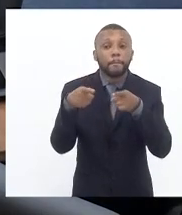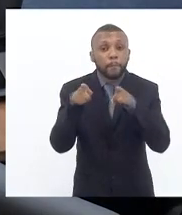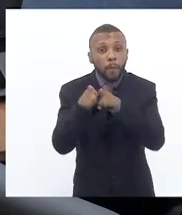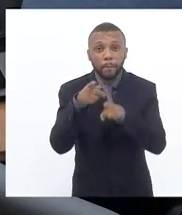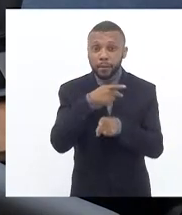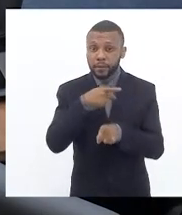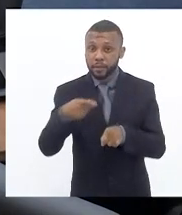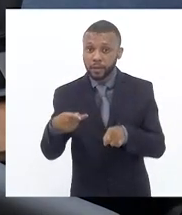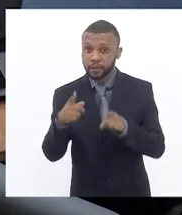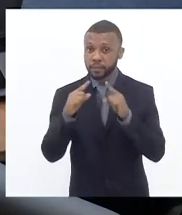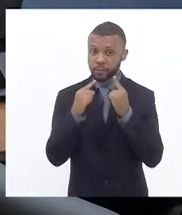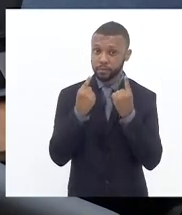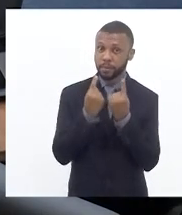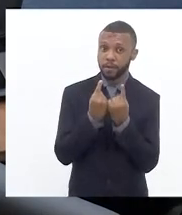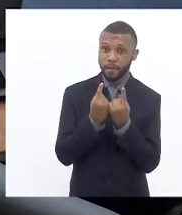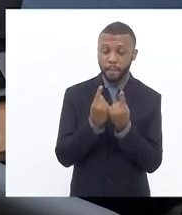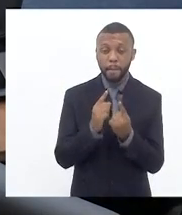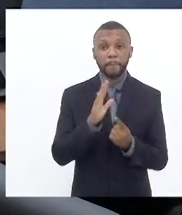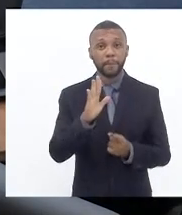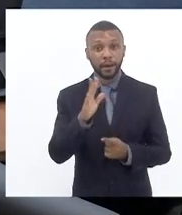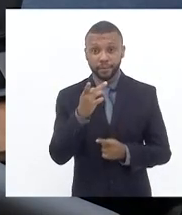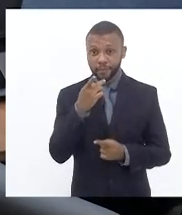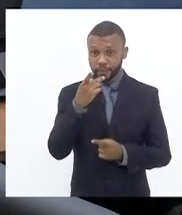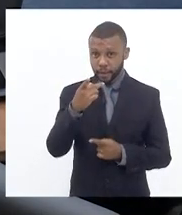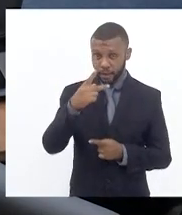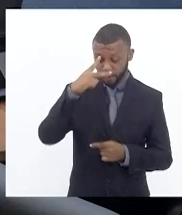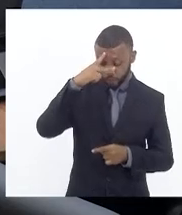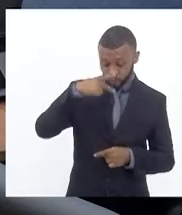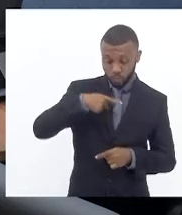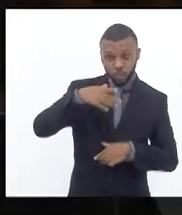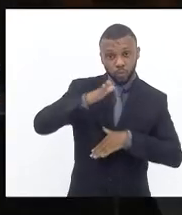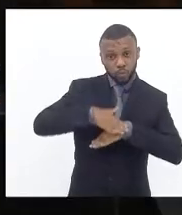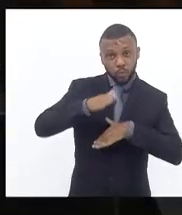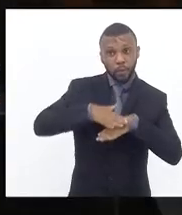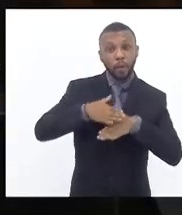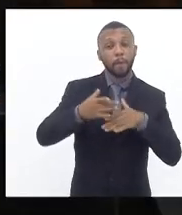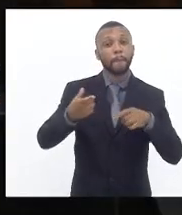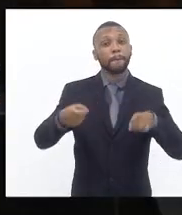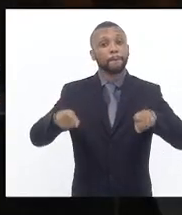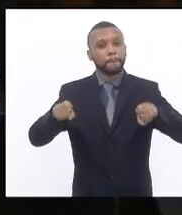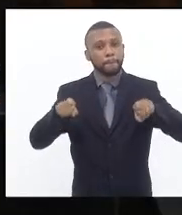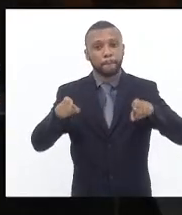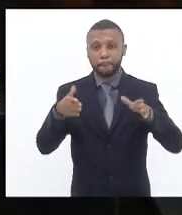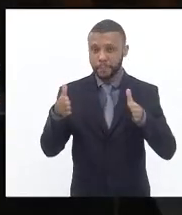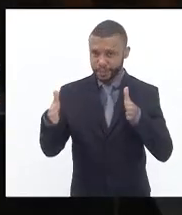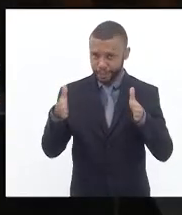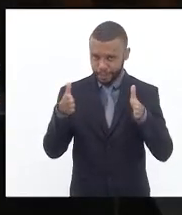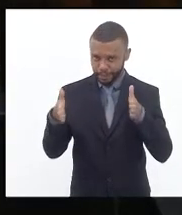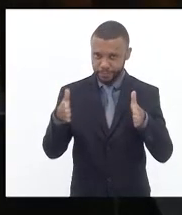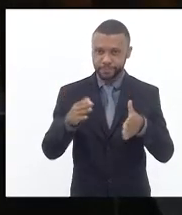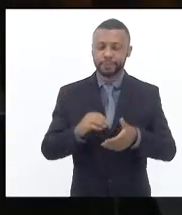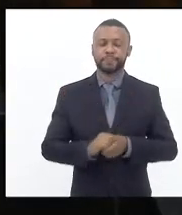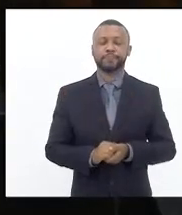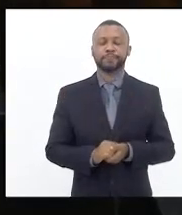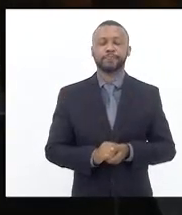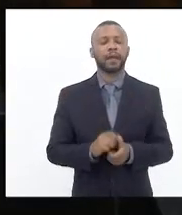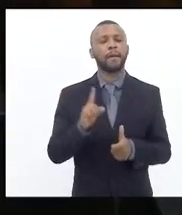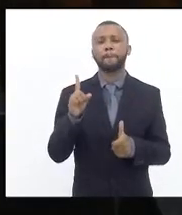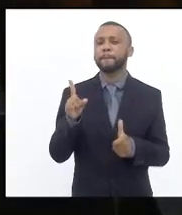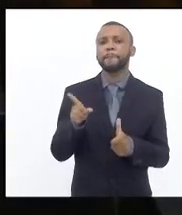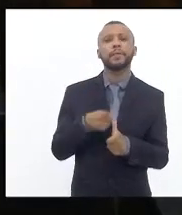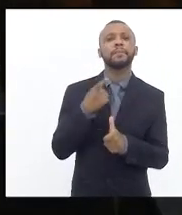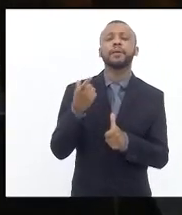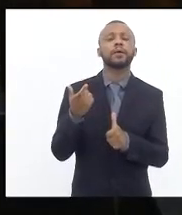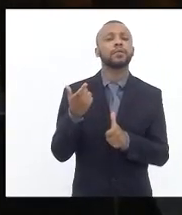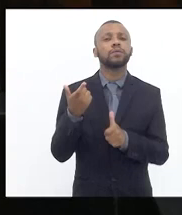seção Mas falar em nome e única e exclusivamente aqui do meu mandato o seu presidente eu faço em primeiro lugar uma pelo